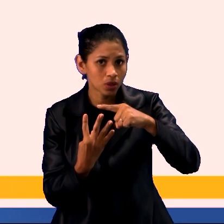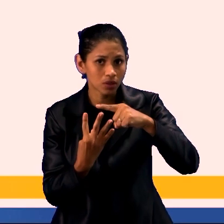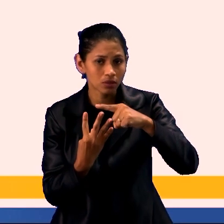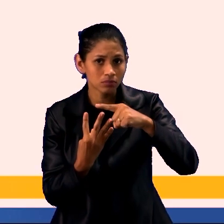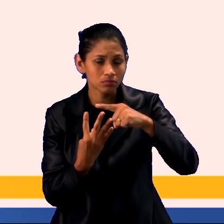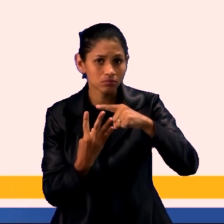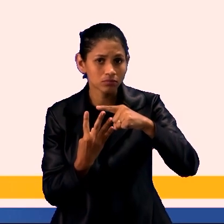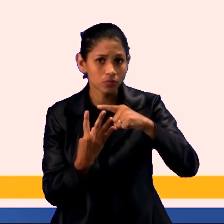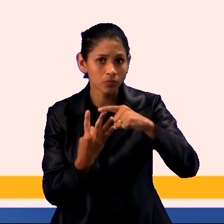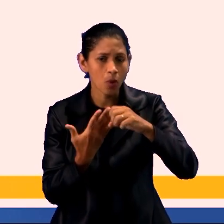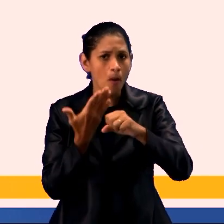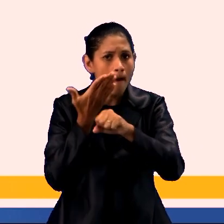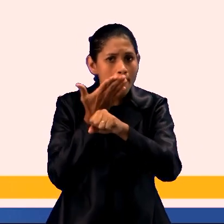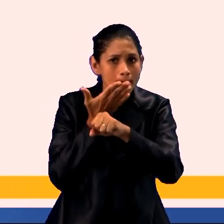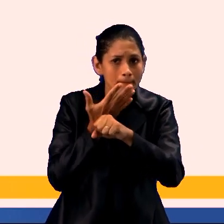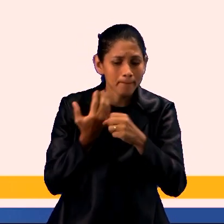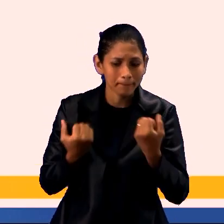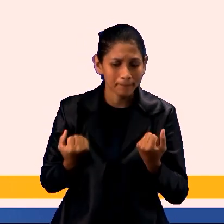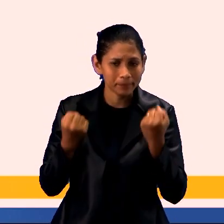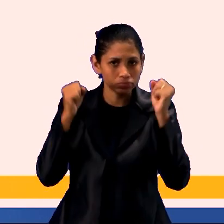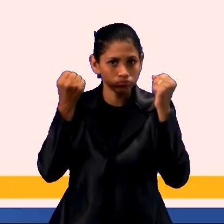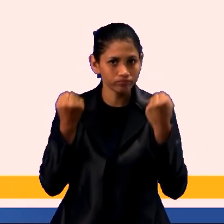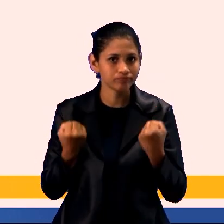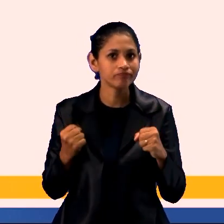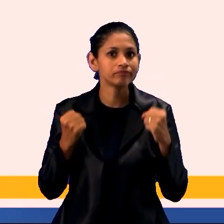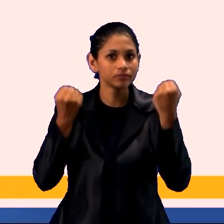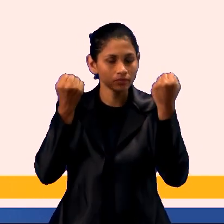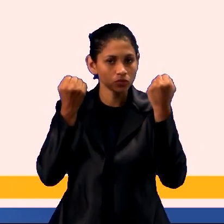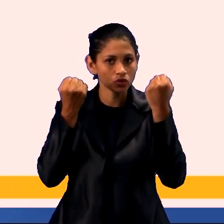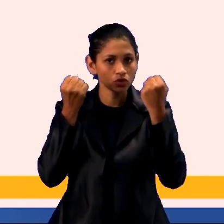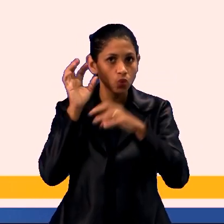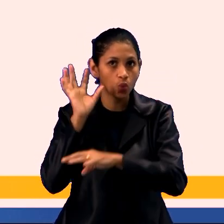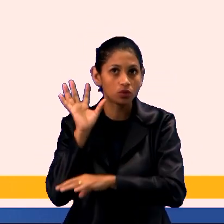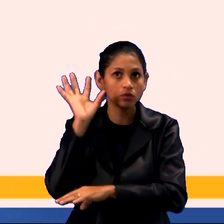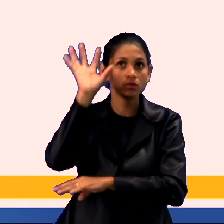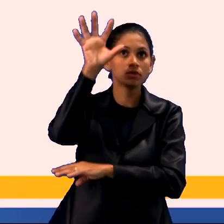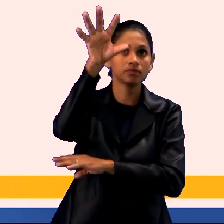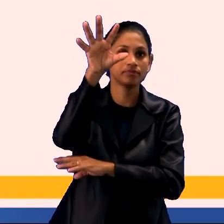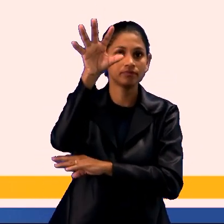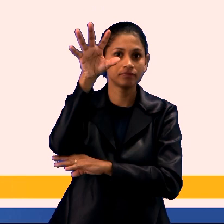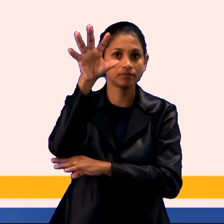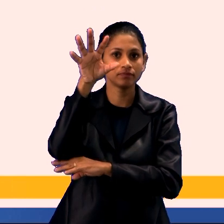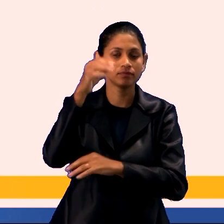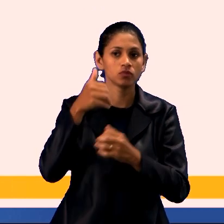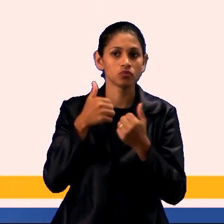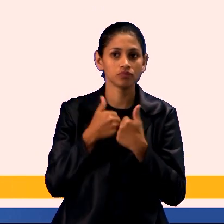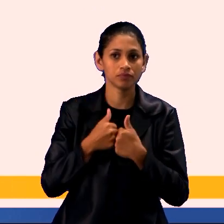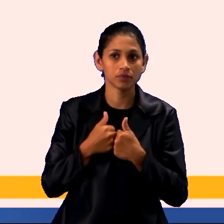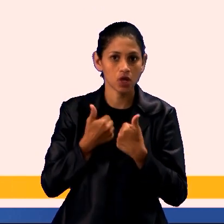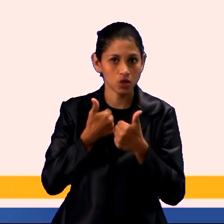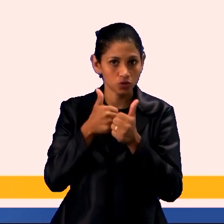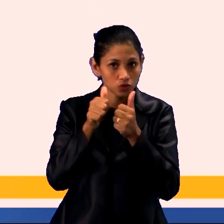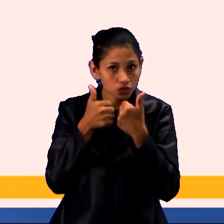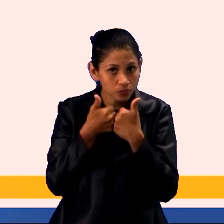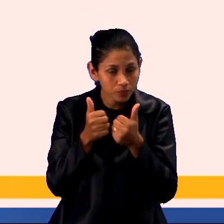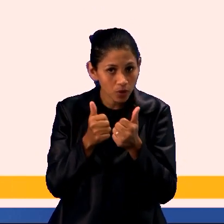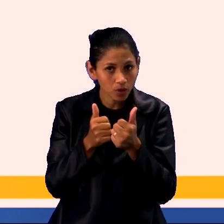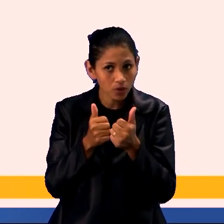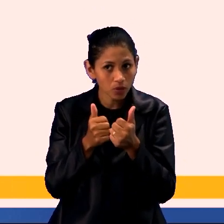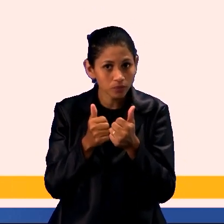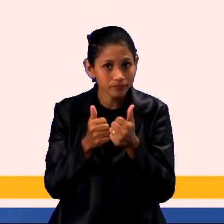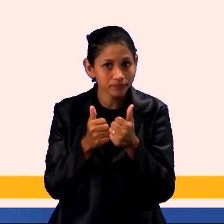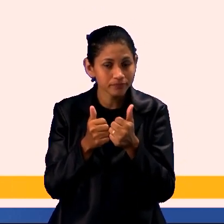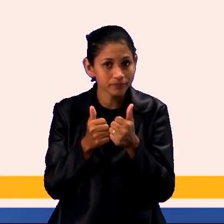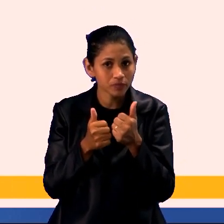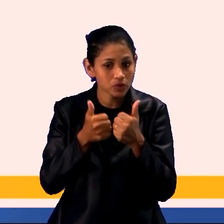alunos praticam esportes, ou seja, de um total X de alunos, eles